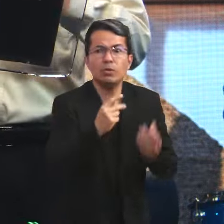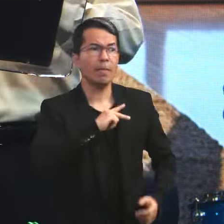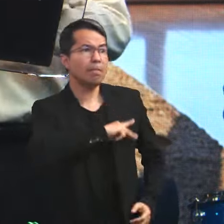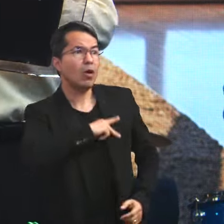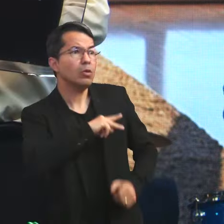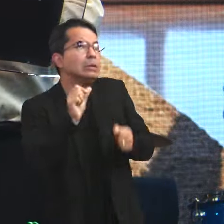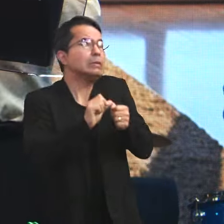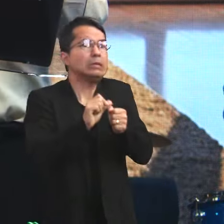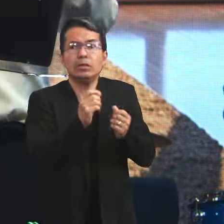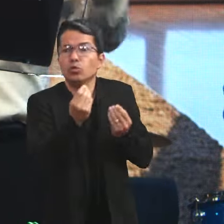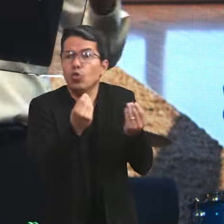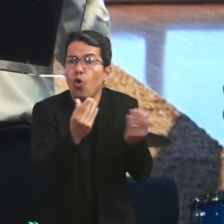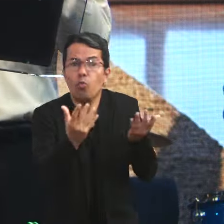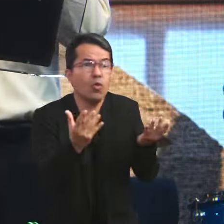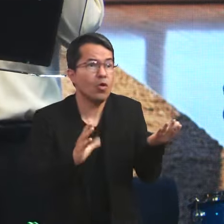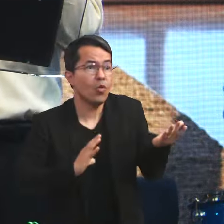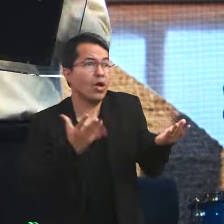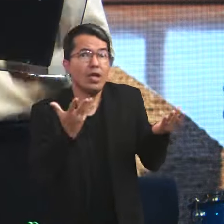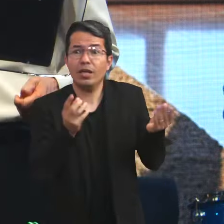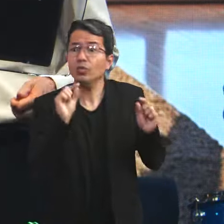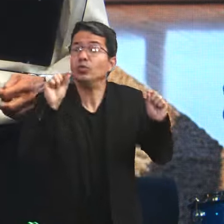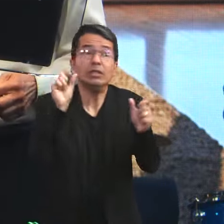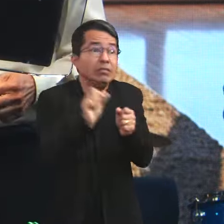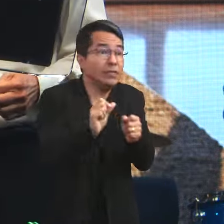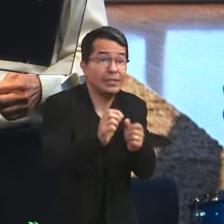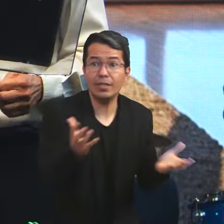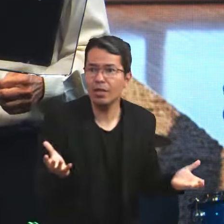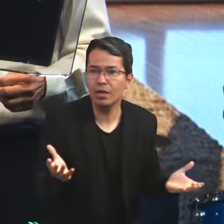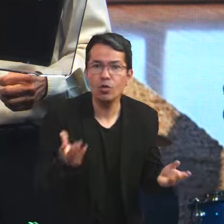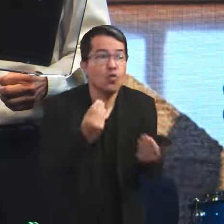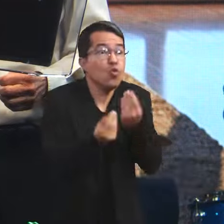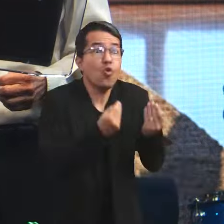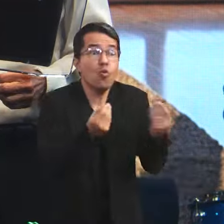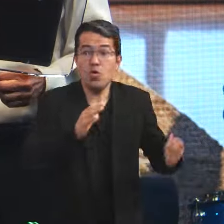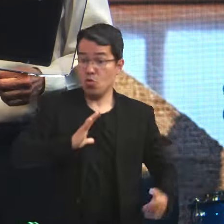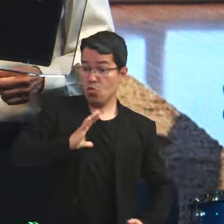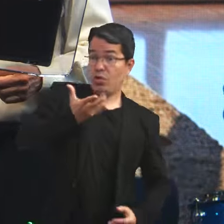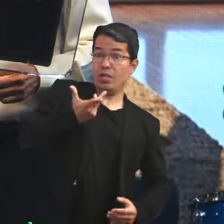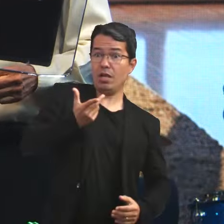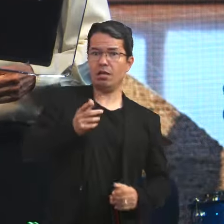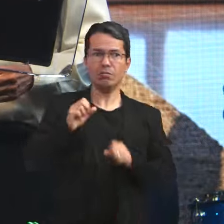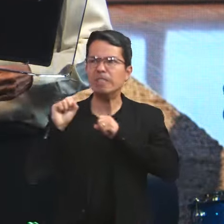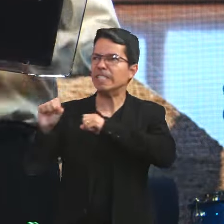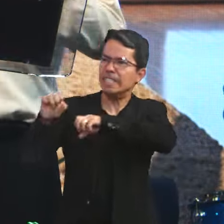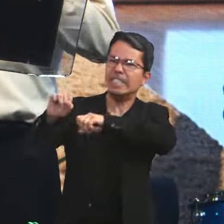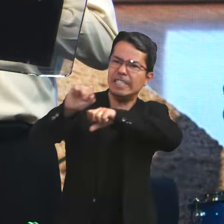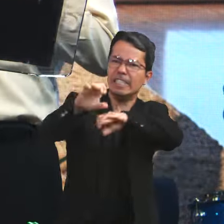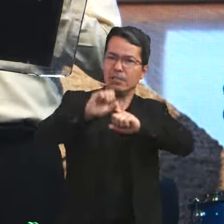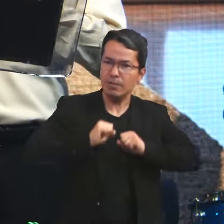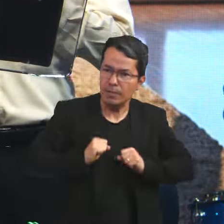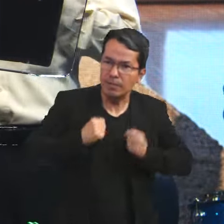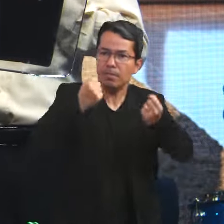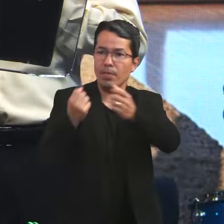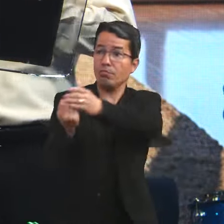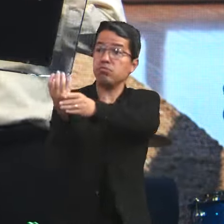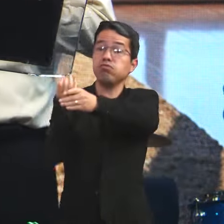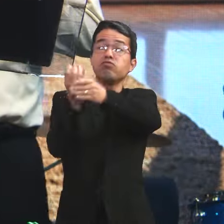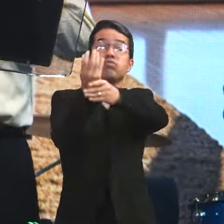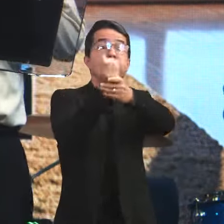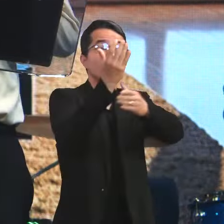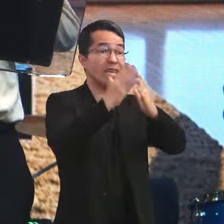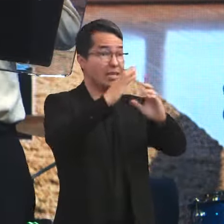homem para Qual foi a chave para poder ter feito tanto trabalho em SUS cartas el